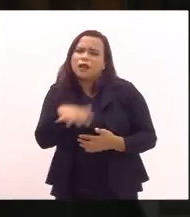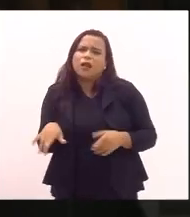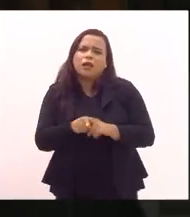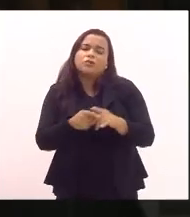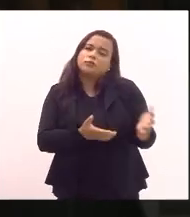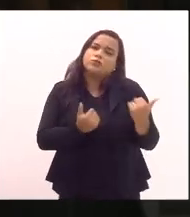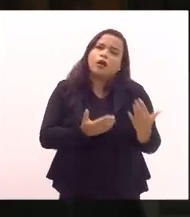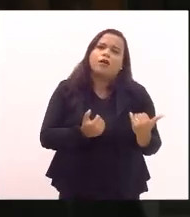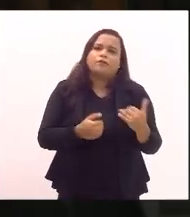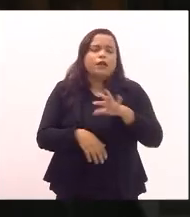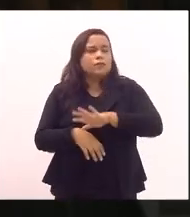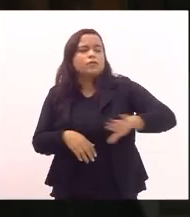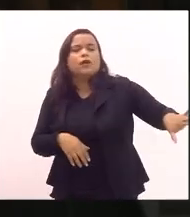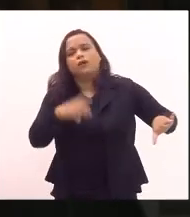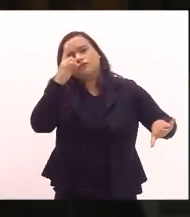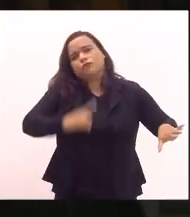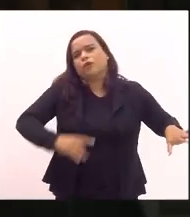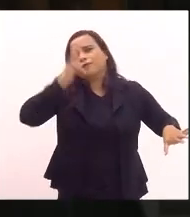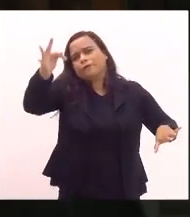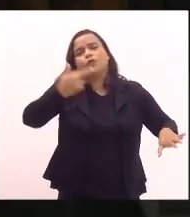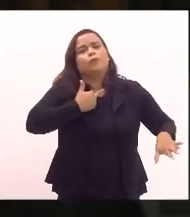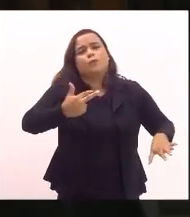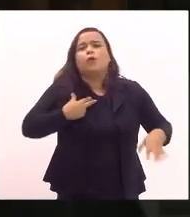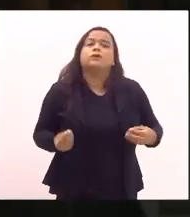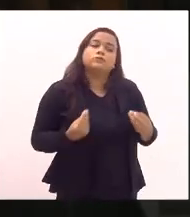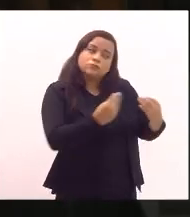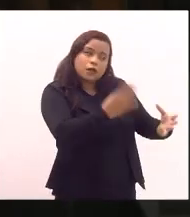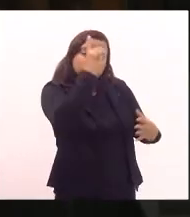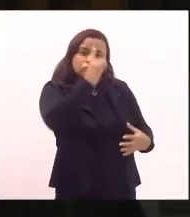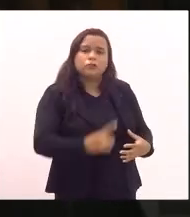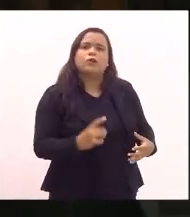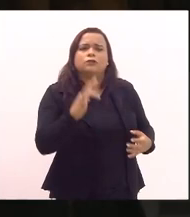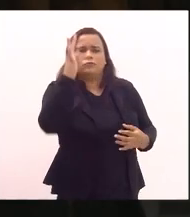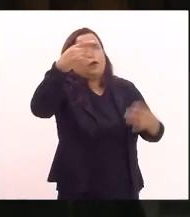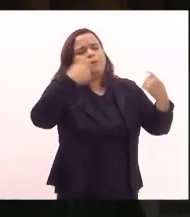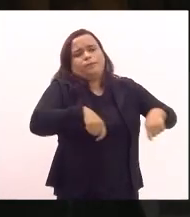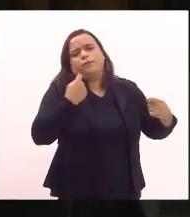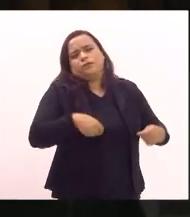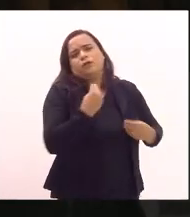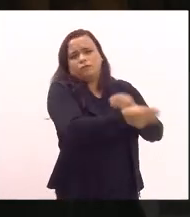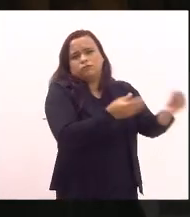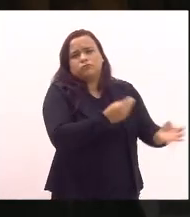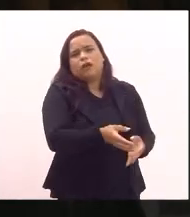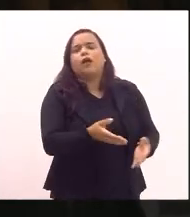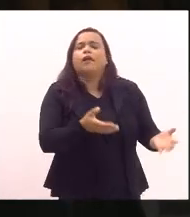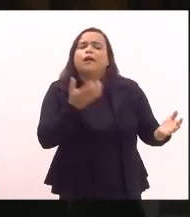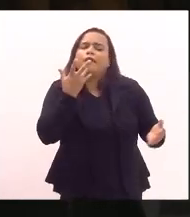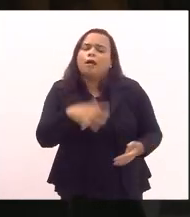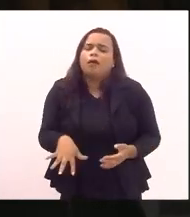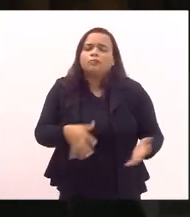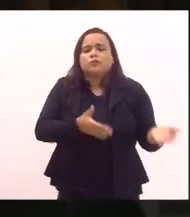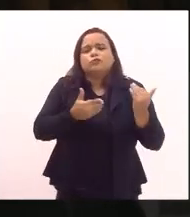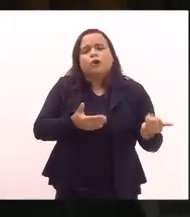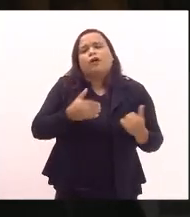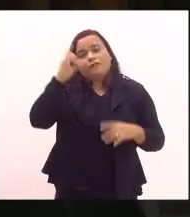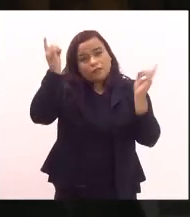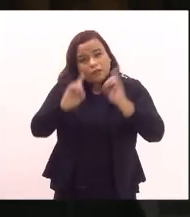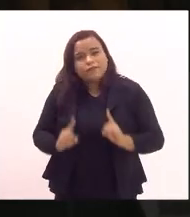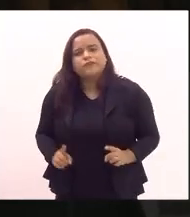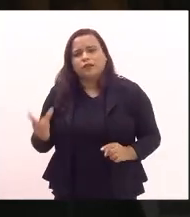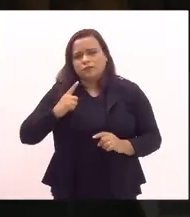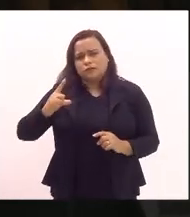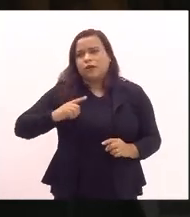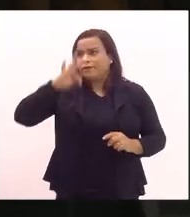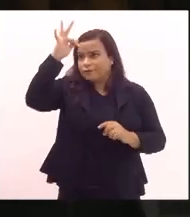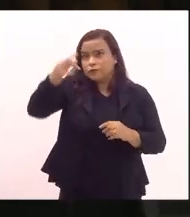os nossos adolescentes o direito é o futuro a gente não pode negar as nossas crianças e adolescentes com deficiência o direito é o